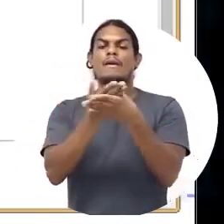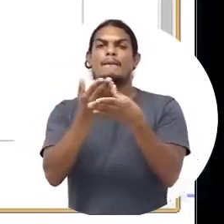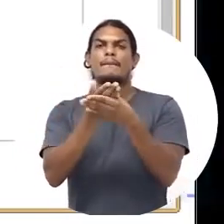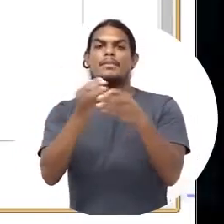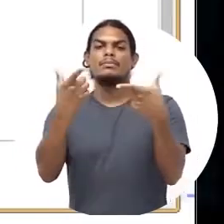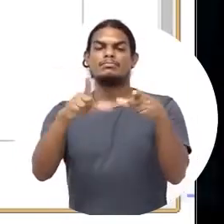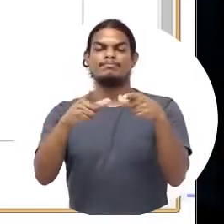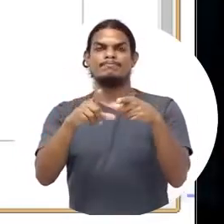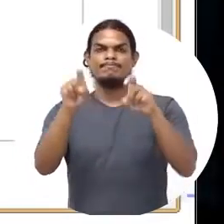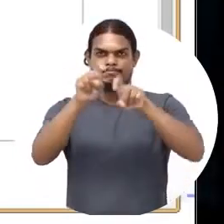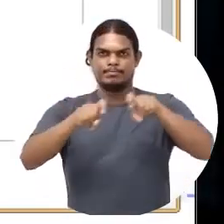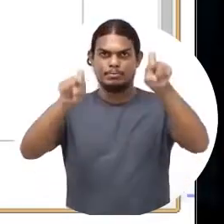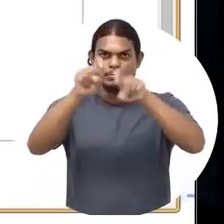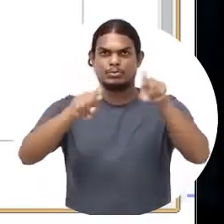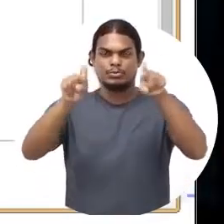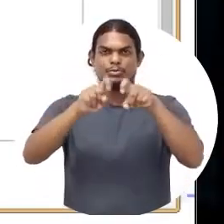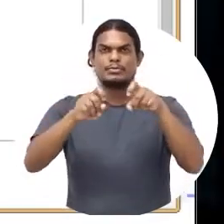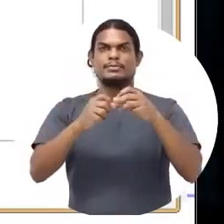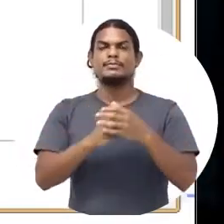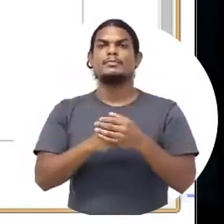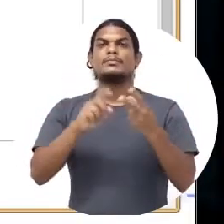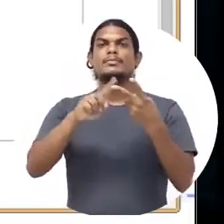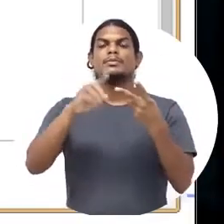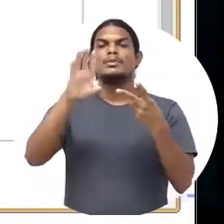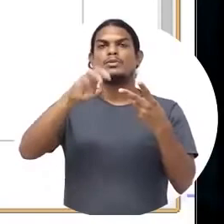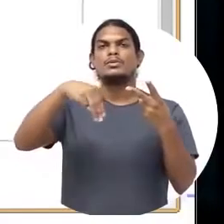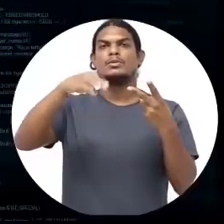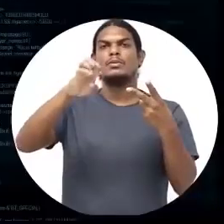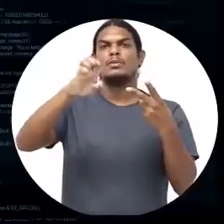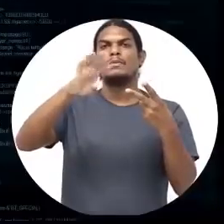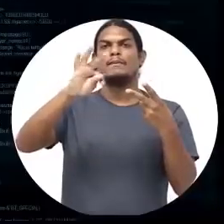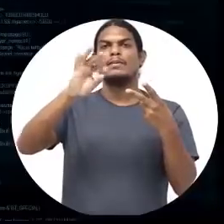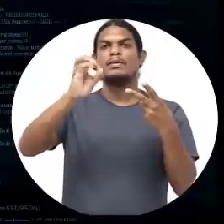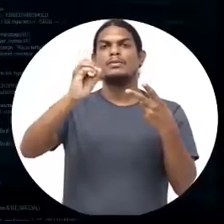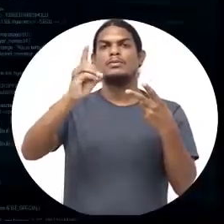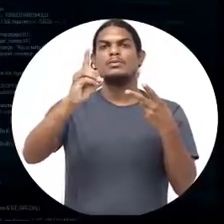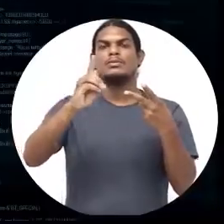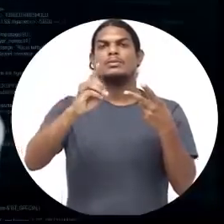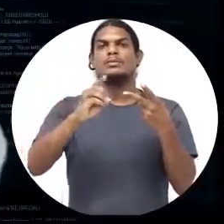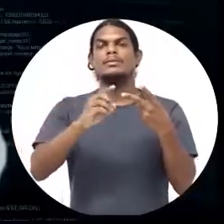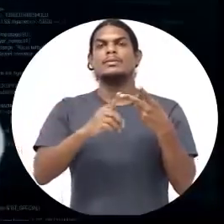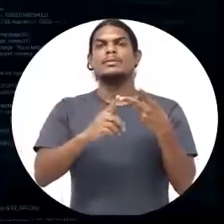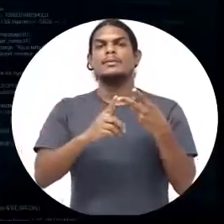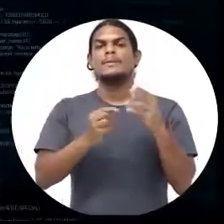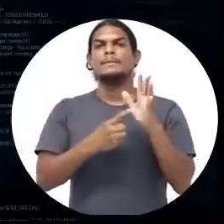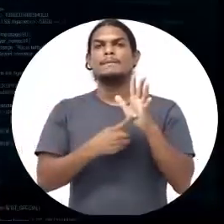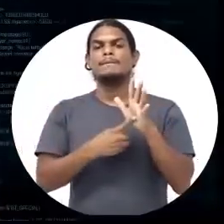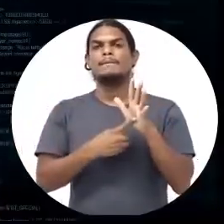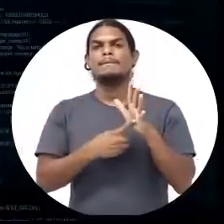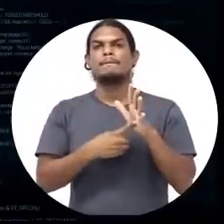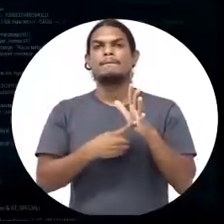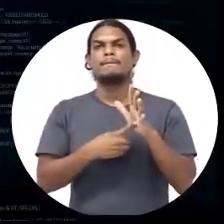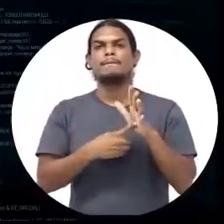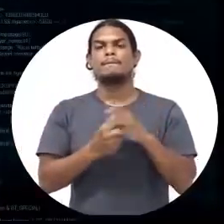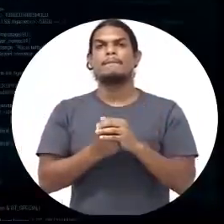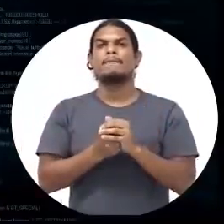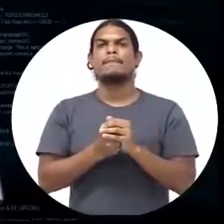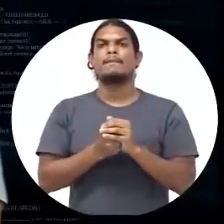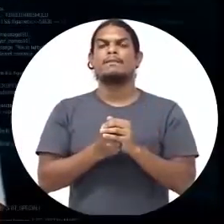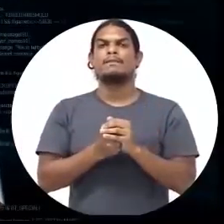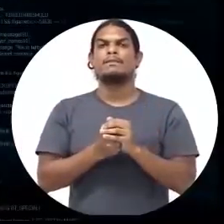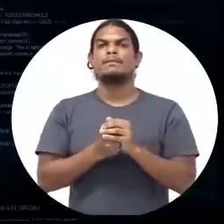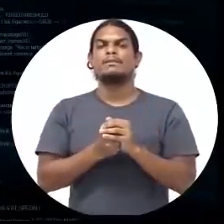dados vão. E o método, ele diz se vai ser, só temos dois métodos, o get e o post. No caso de formulários,